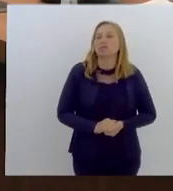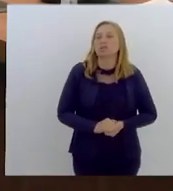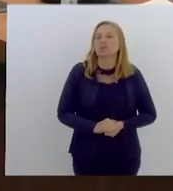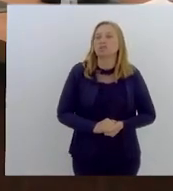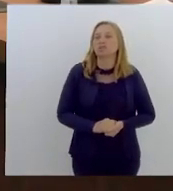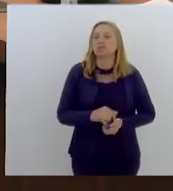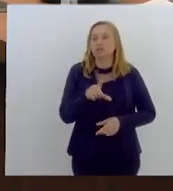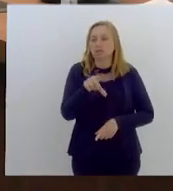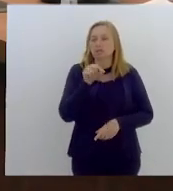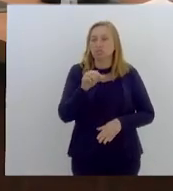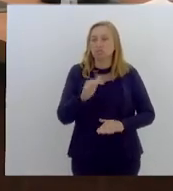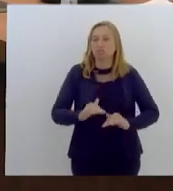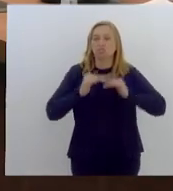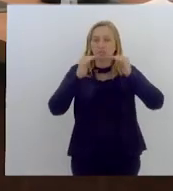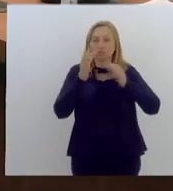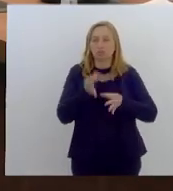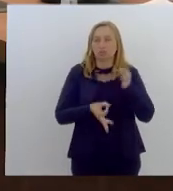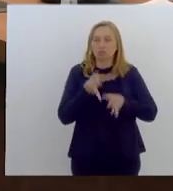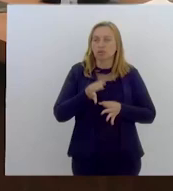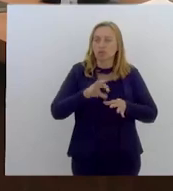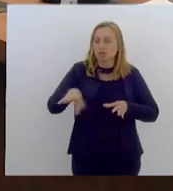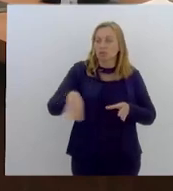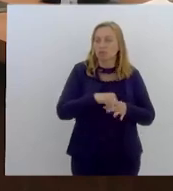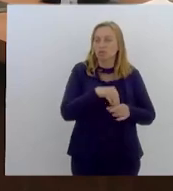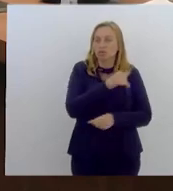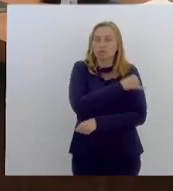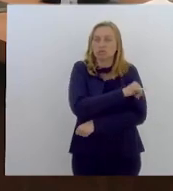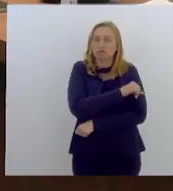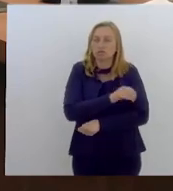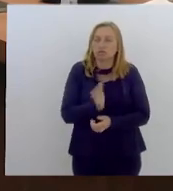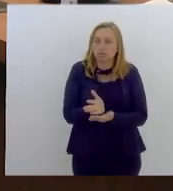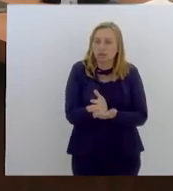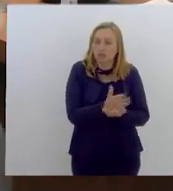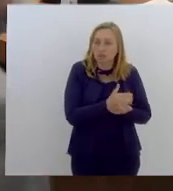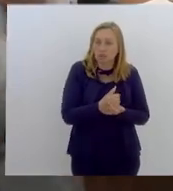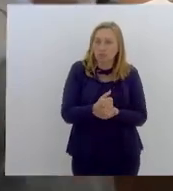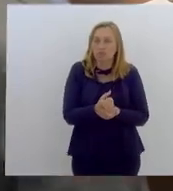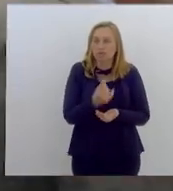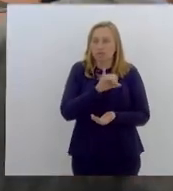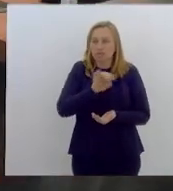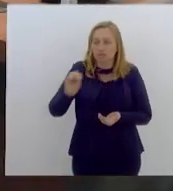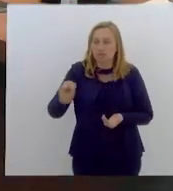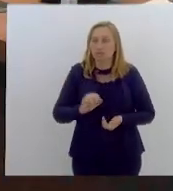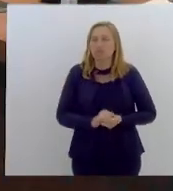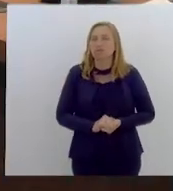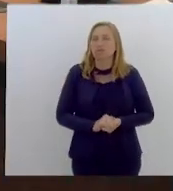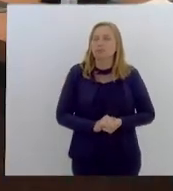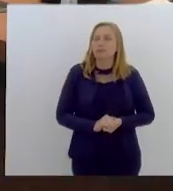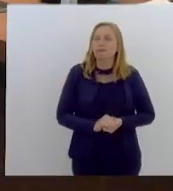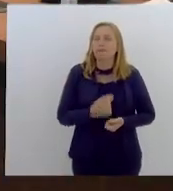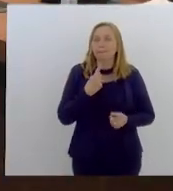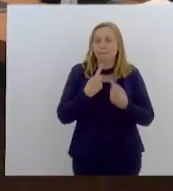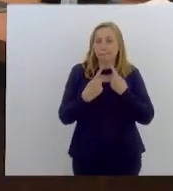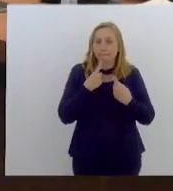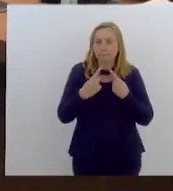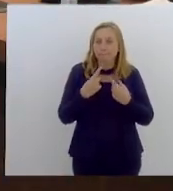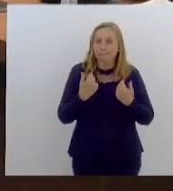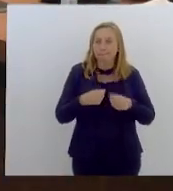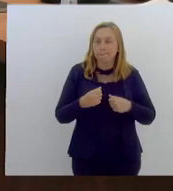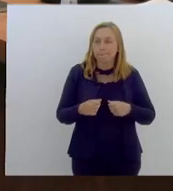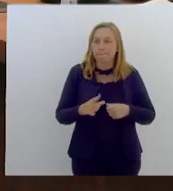tem uma decisão judicial de incluir o Rio de Janeiro na distribuição do ICMS. E esse é o debate que a gente tem que